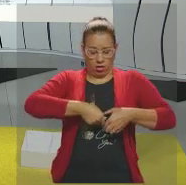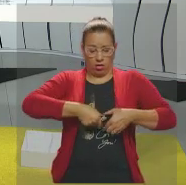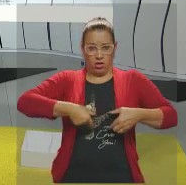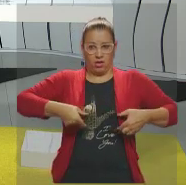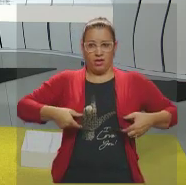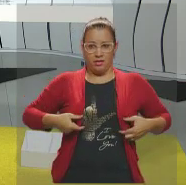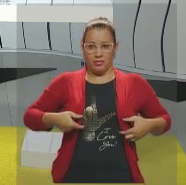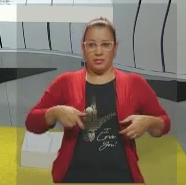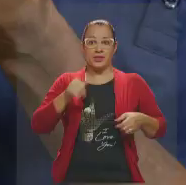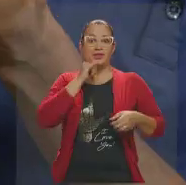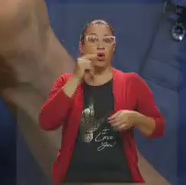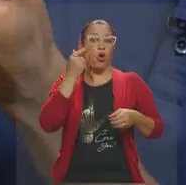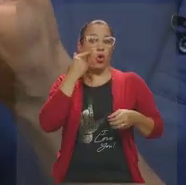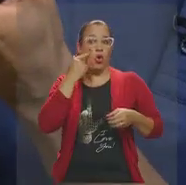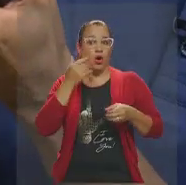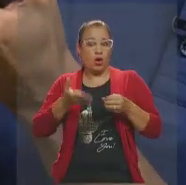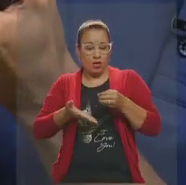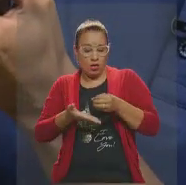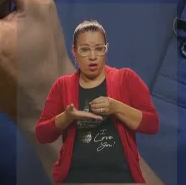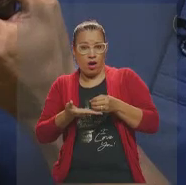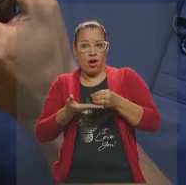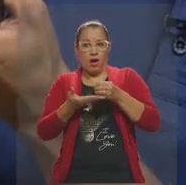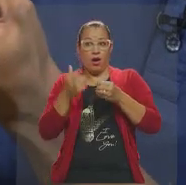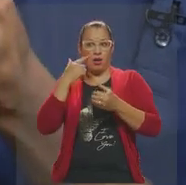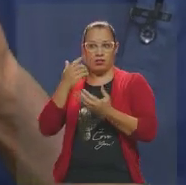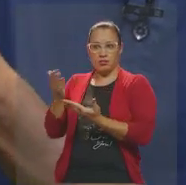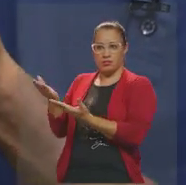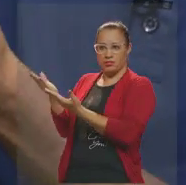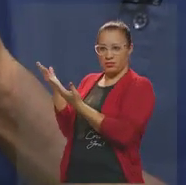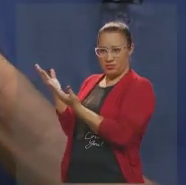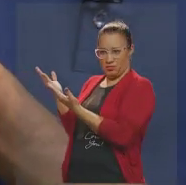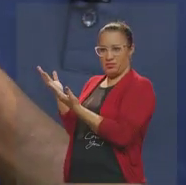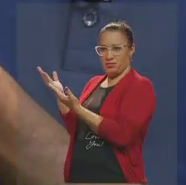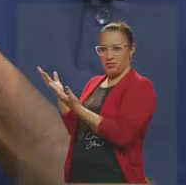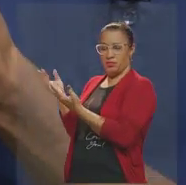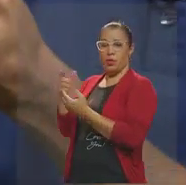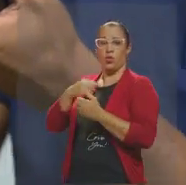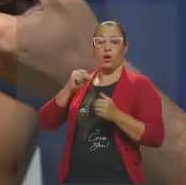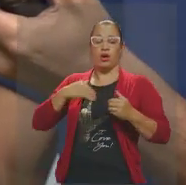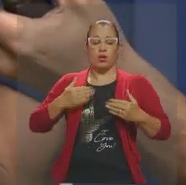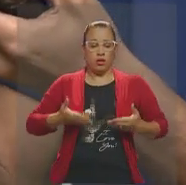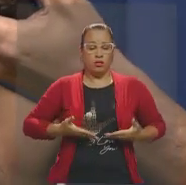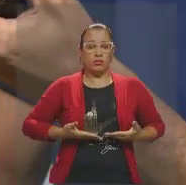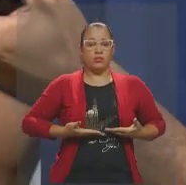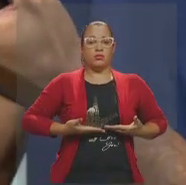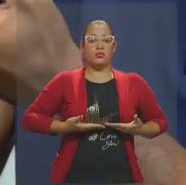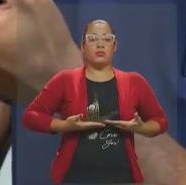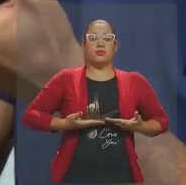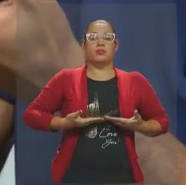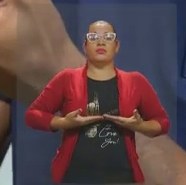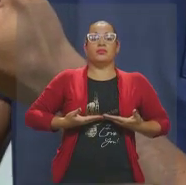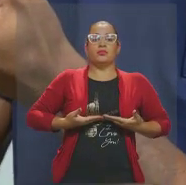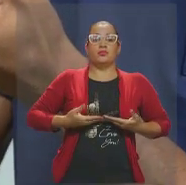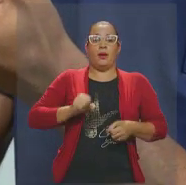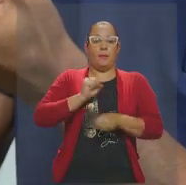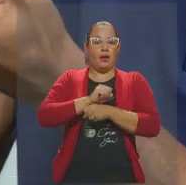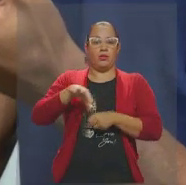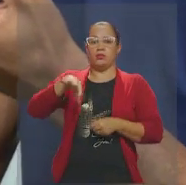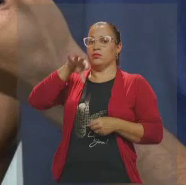ó, vai ser minha mão empurrando aqui, ó. Quando eu estou empurrando, eu estou impedindo que entre mais ar dentro desse